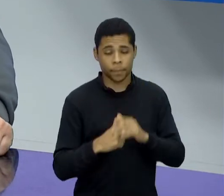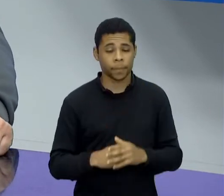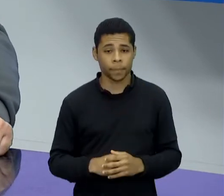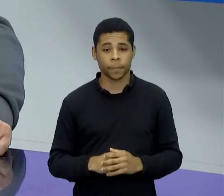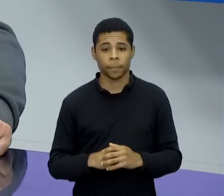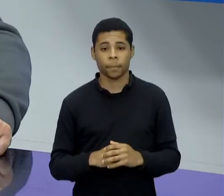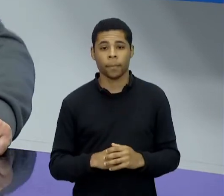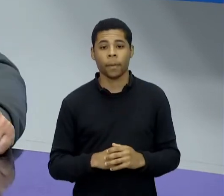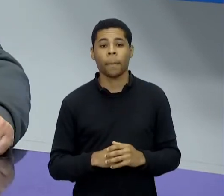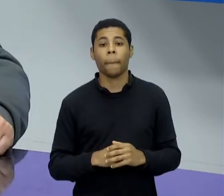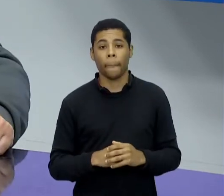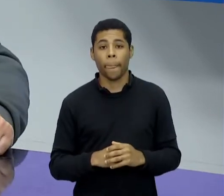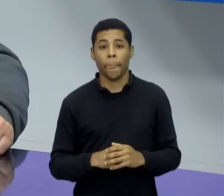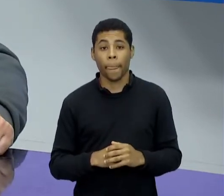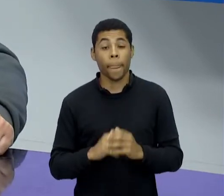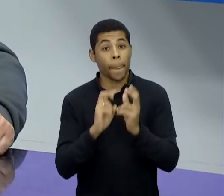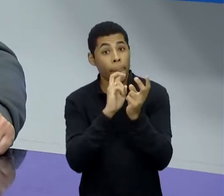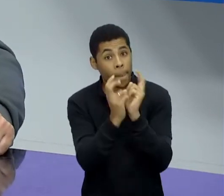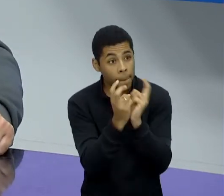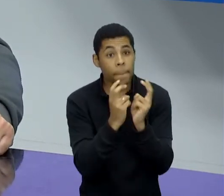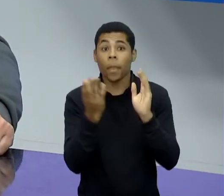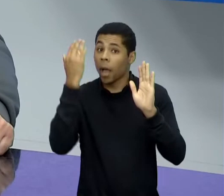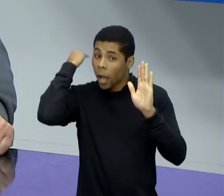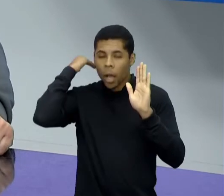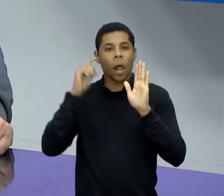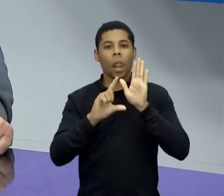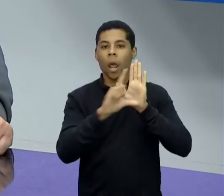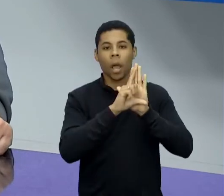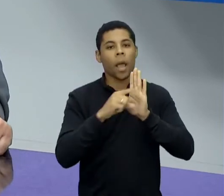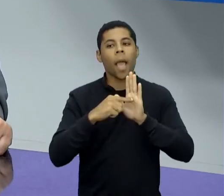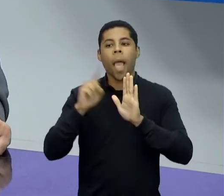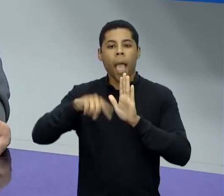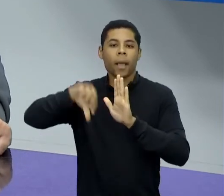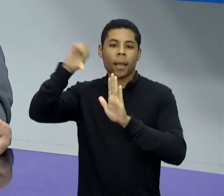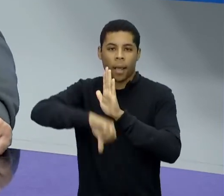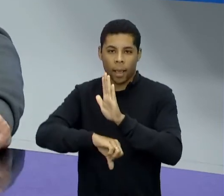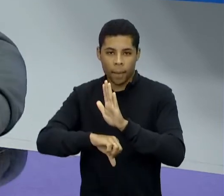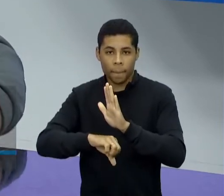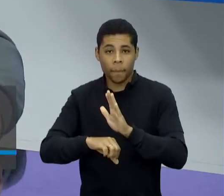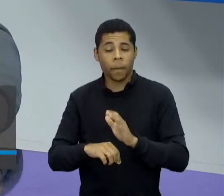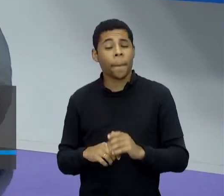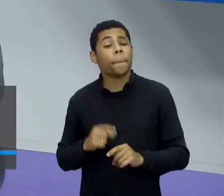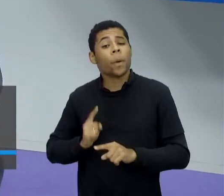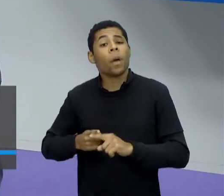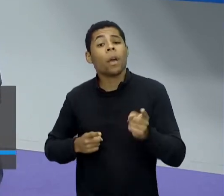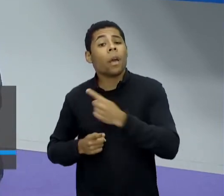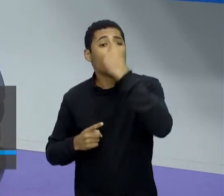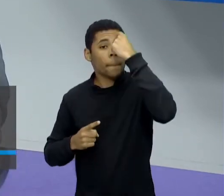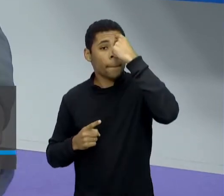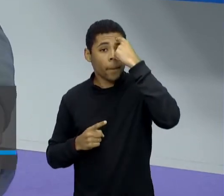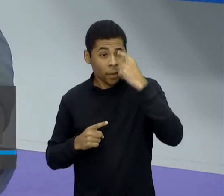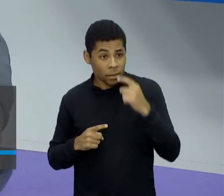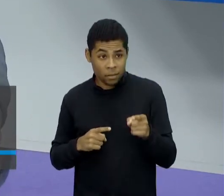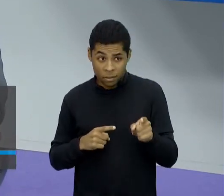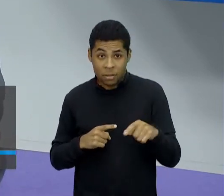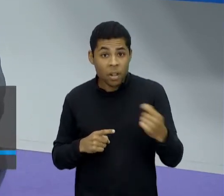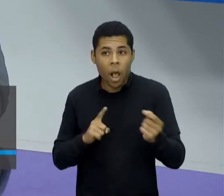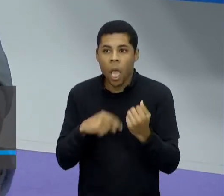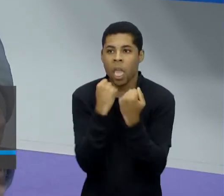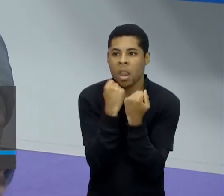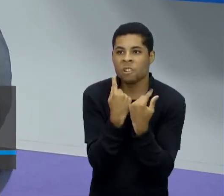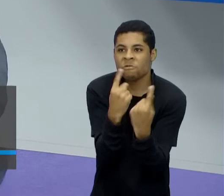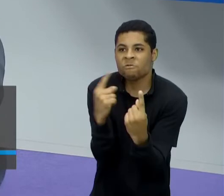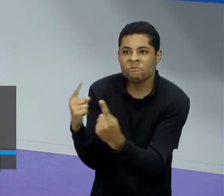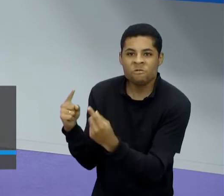uma criminalização da capoeira. Sim. Né? Sim. Porque justamente eles entendiam isso como recurso